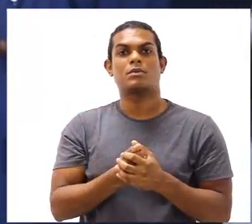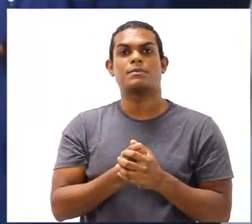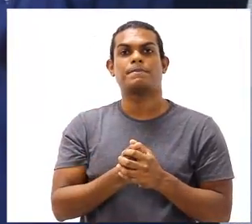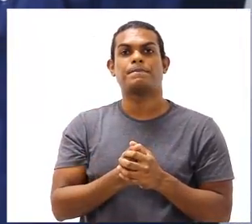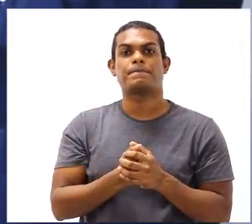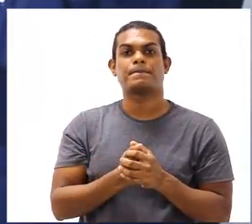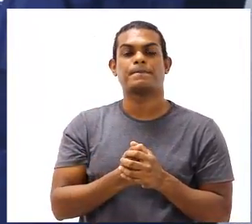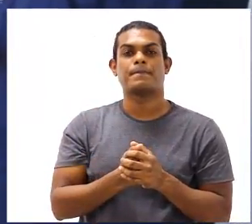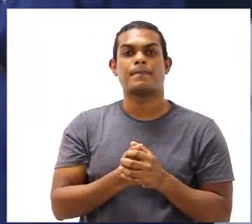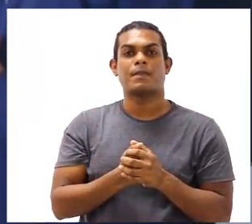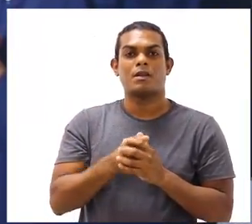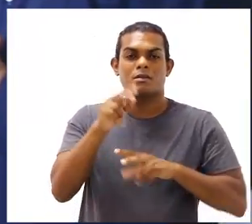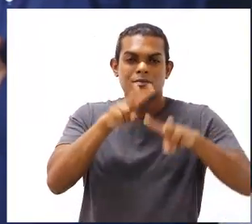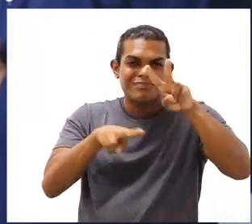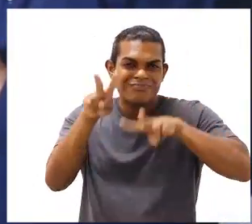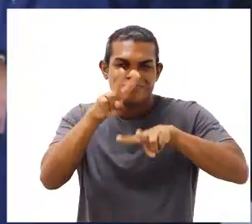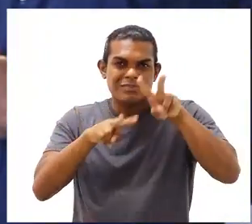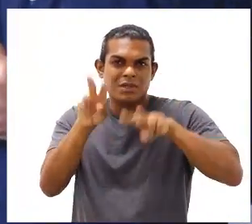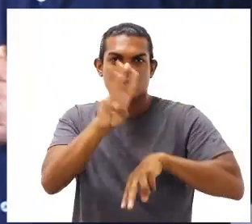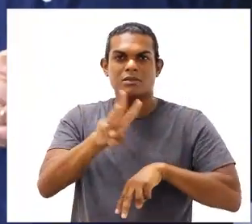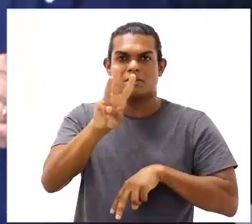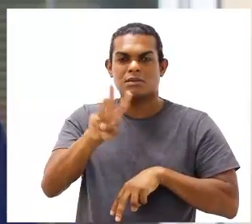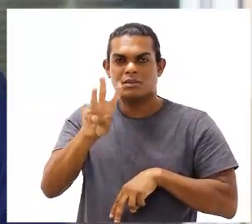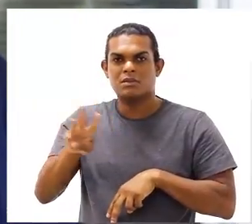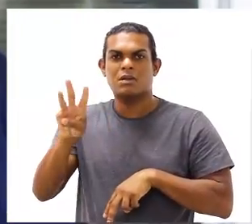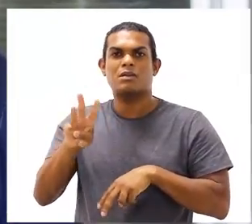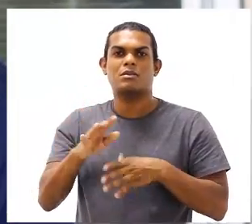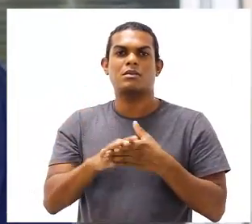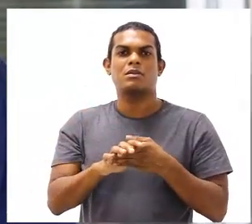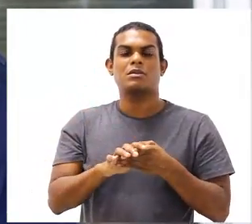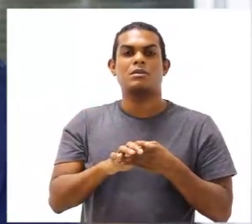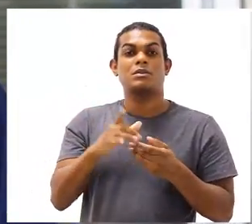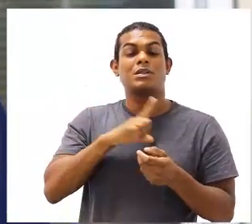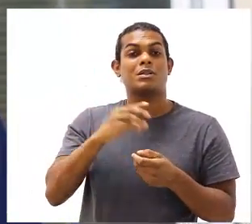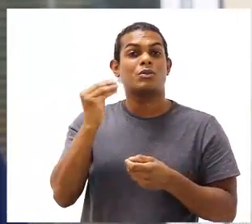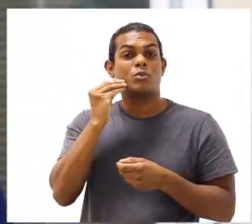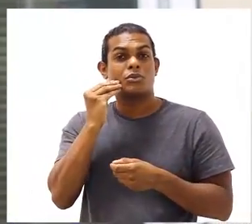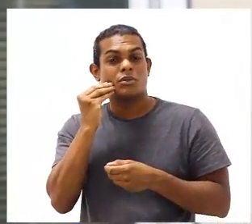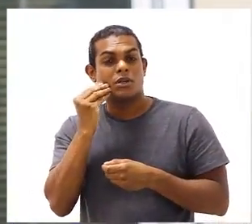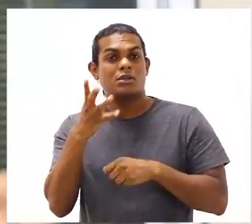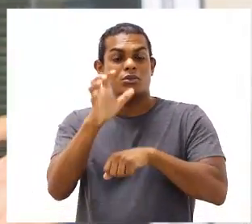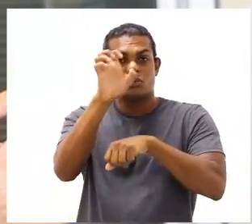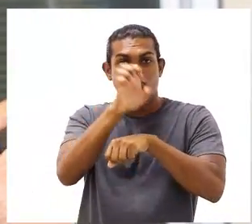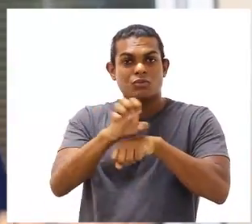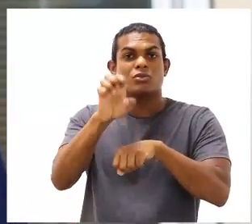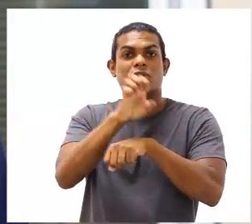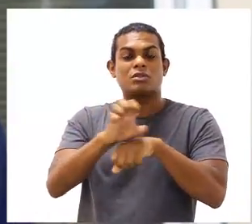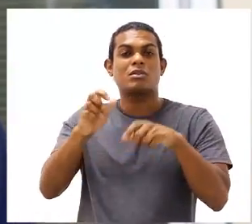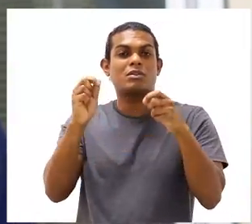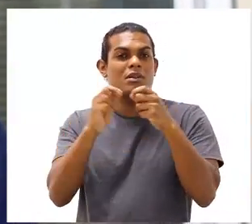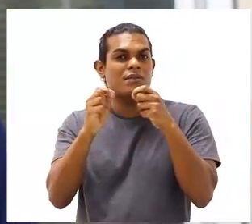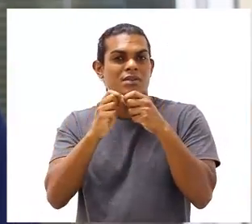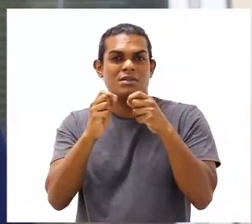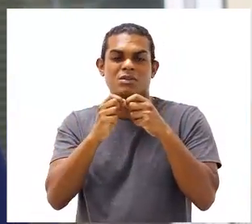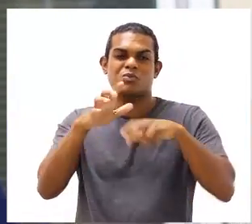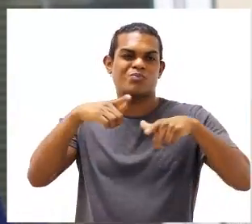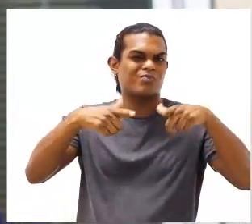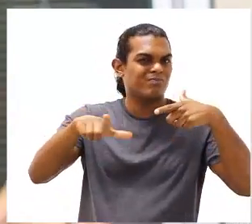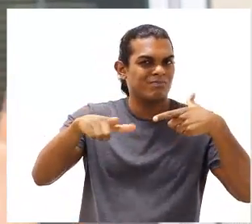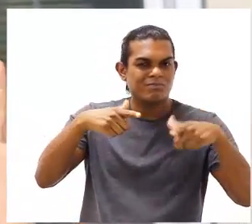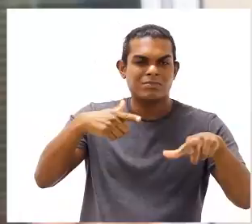redes sociais, monitoramento de redes sociais. Nós estamos tendo a oportunidade de ter um estagiário nosso que está fazendo uma senhora